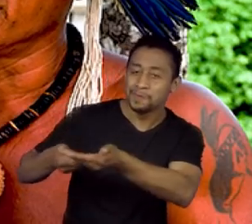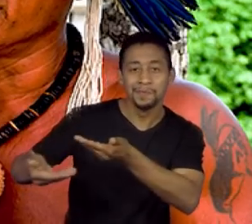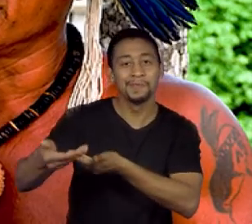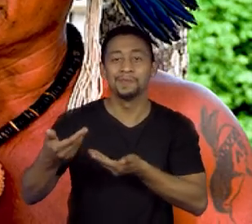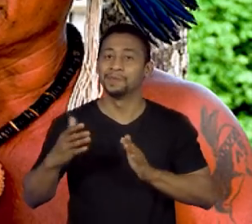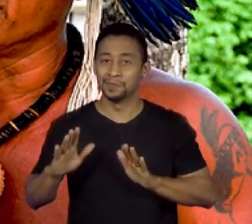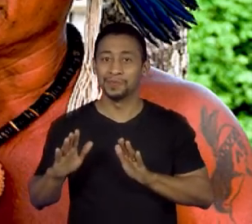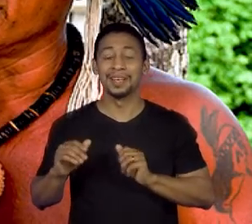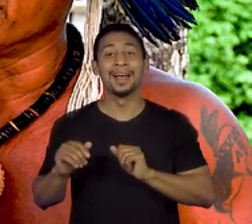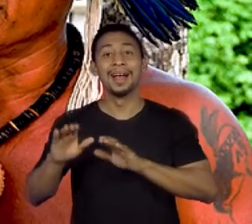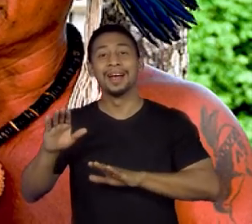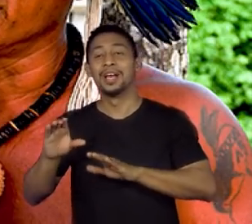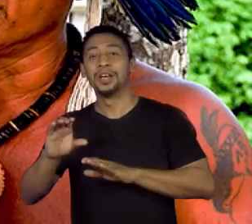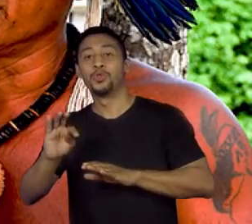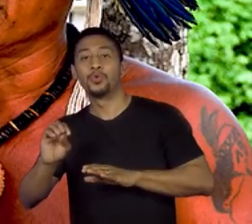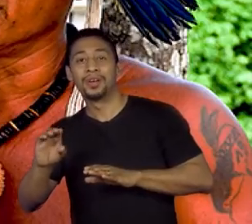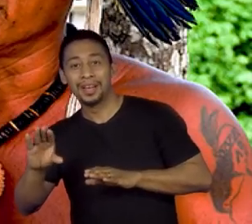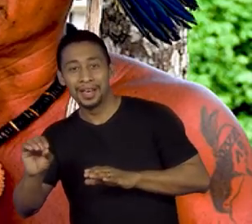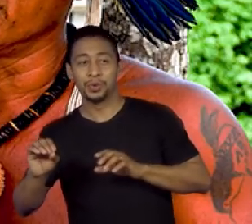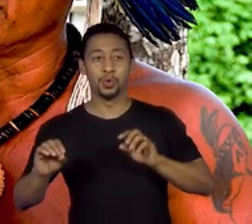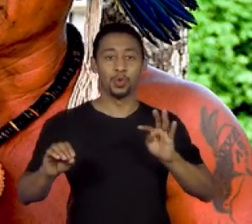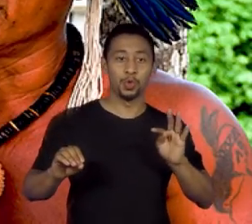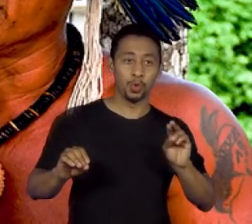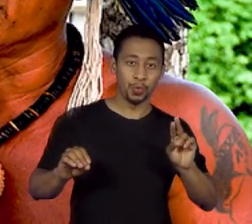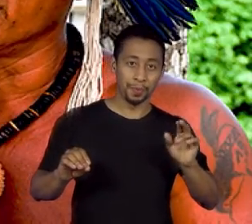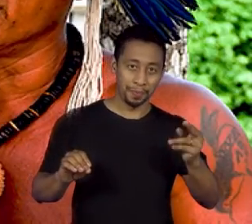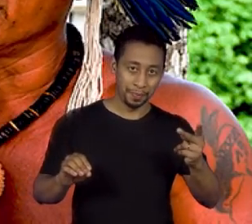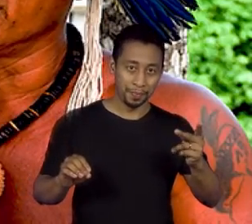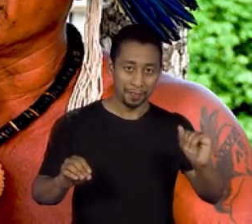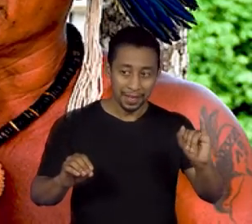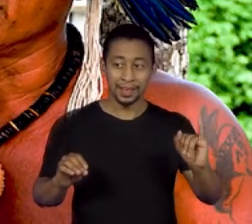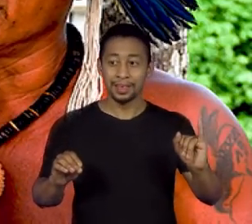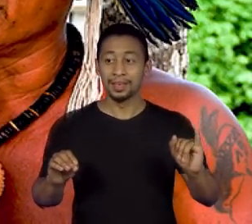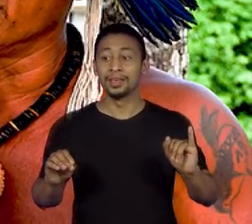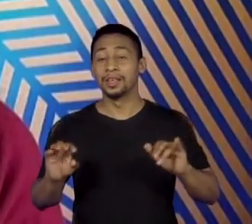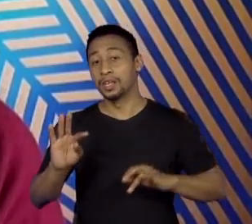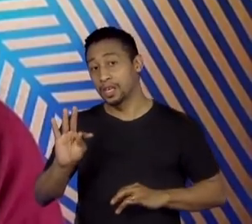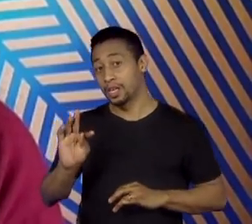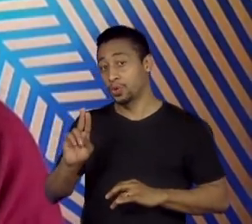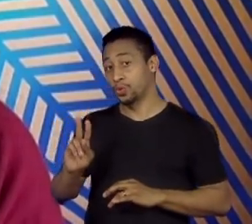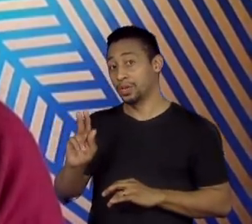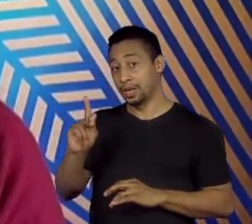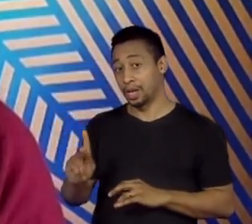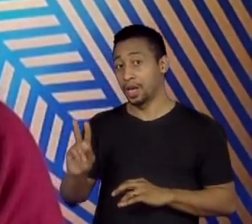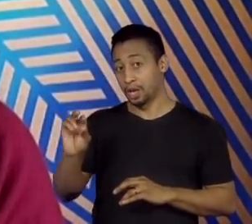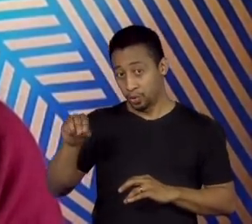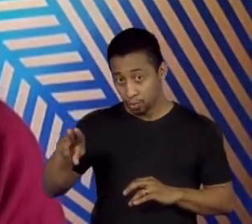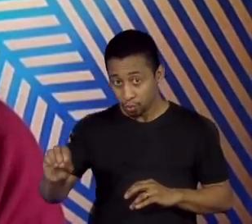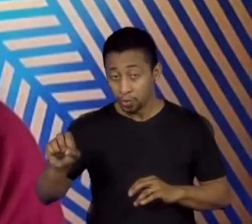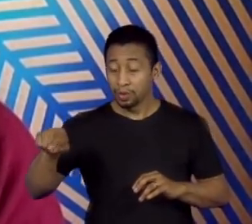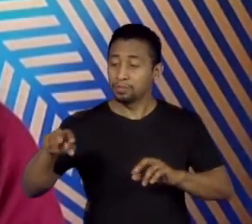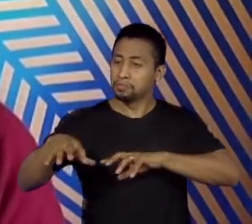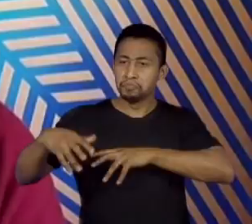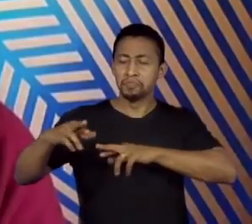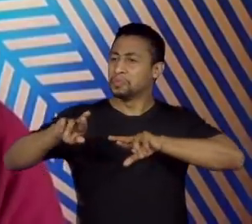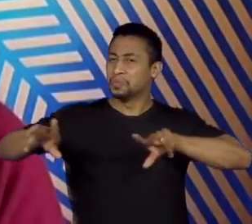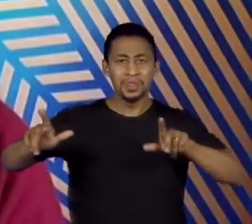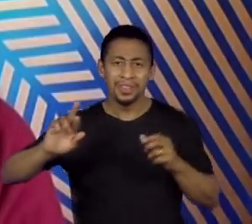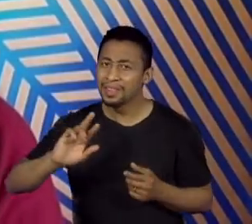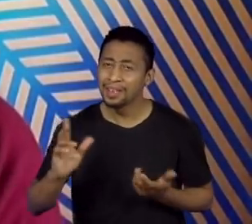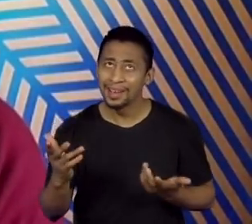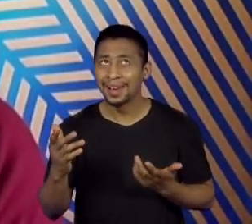de um tucano para um tupinambá é a diferença de um francês para um chinês, eu acho,